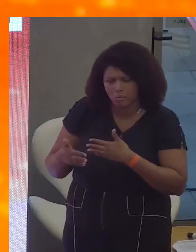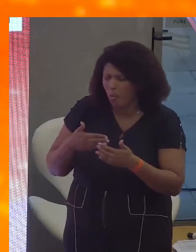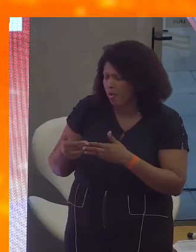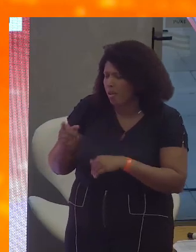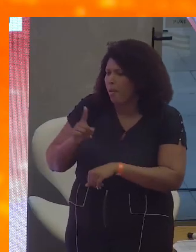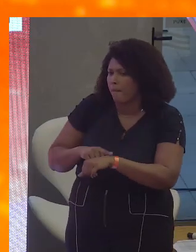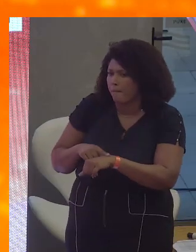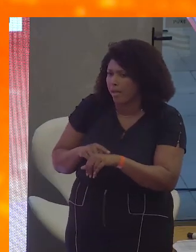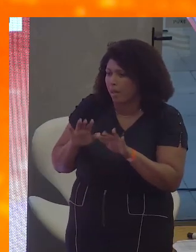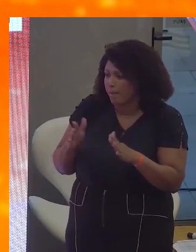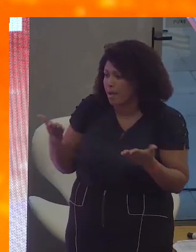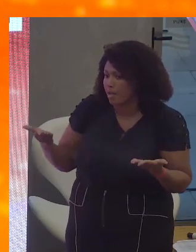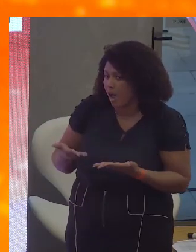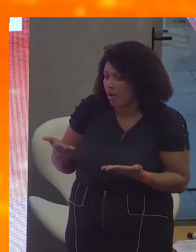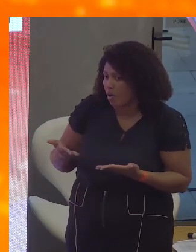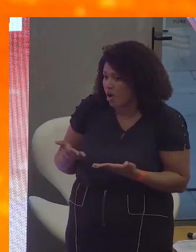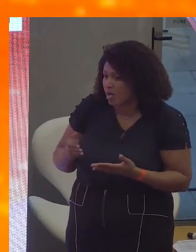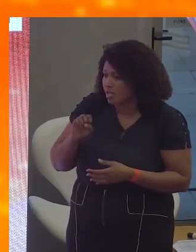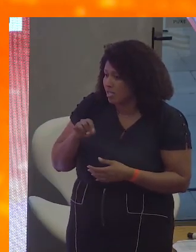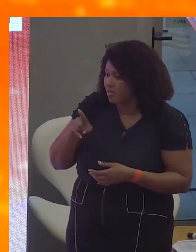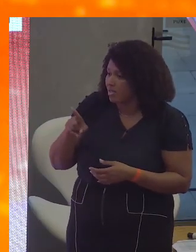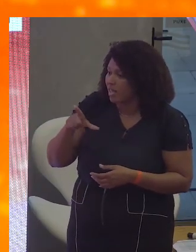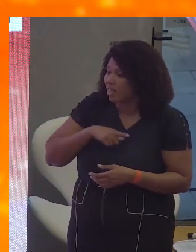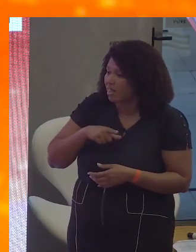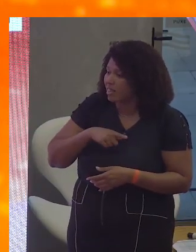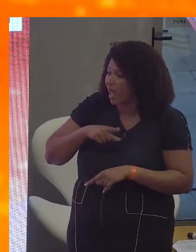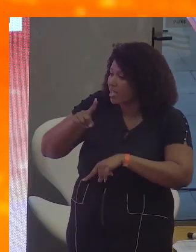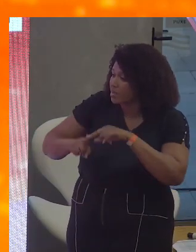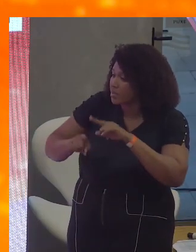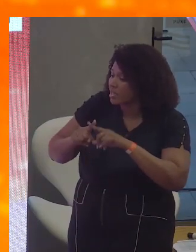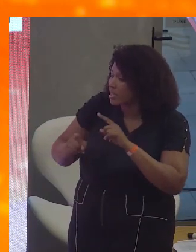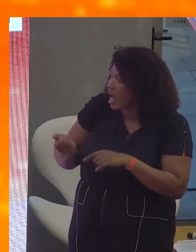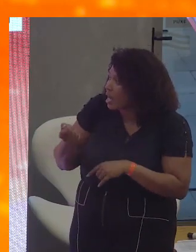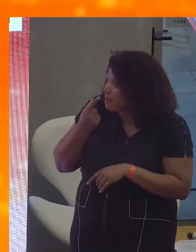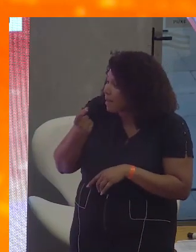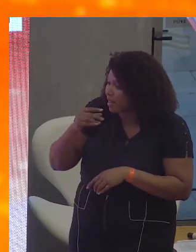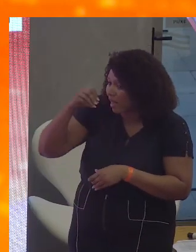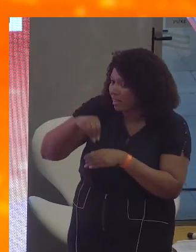momento. Agora, o que você tem de suplemento alimentar aqui no Brasil...